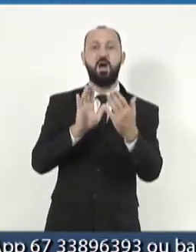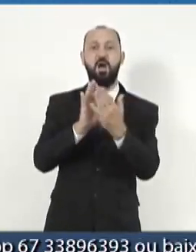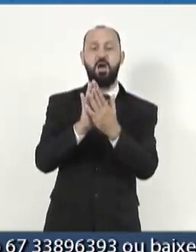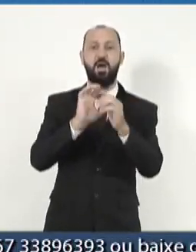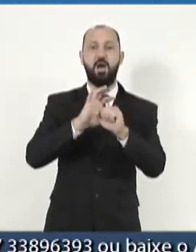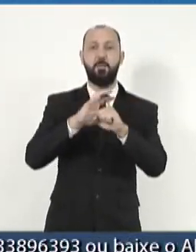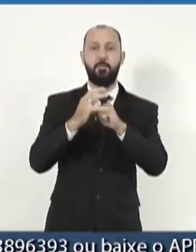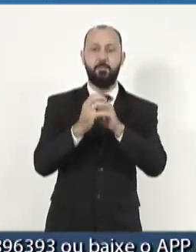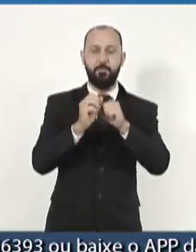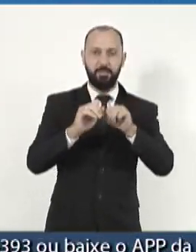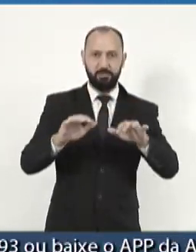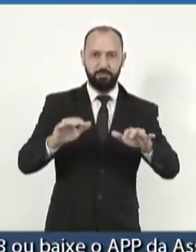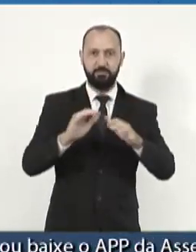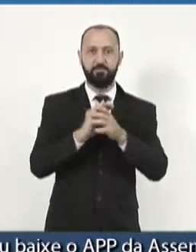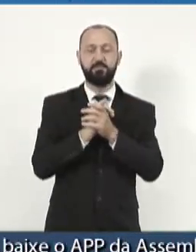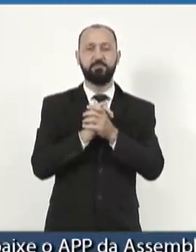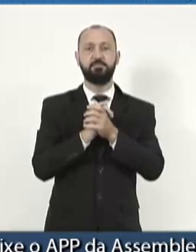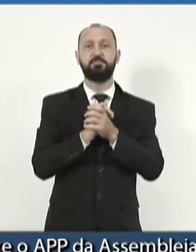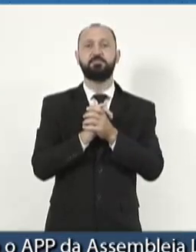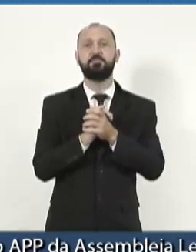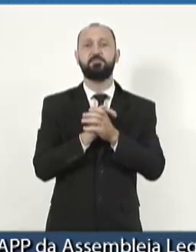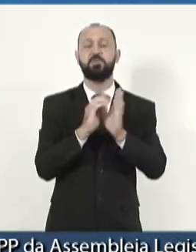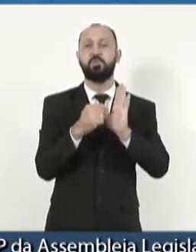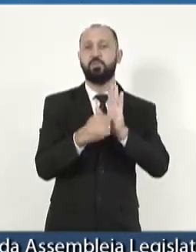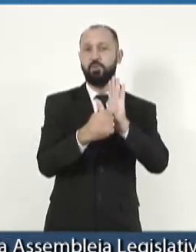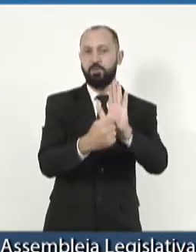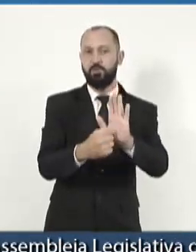né? O ano mais